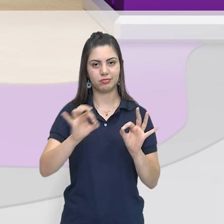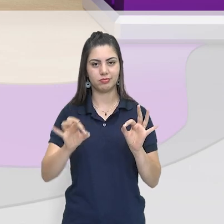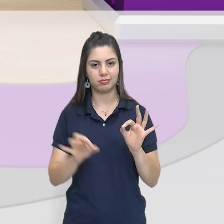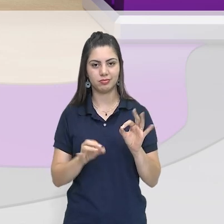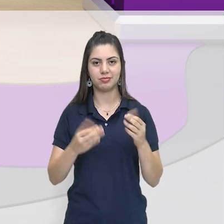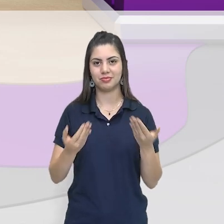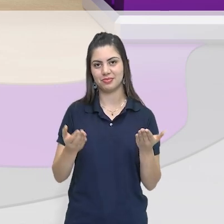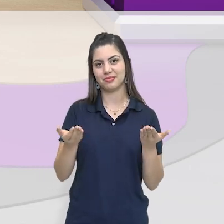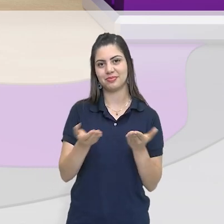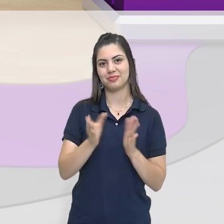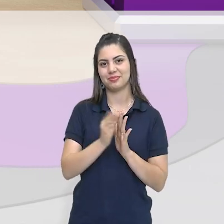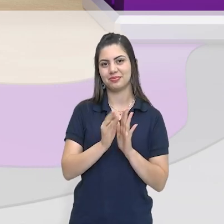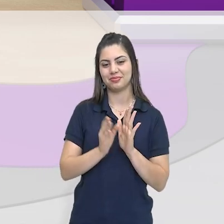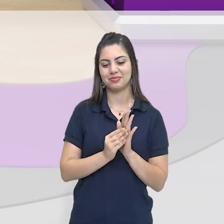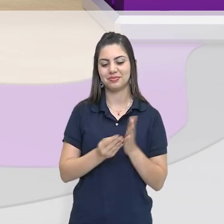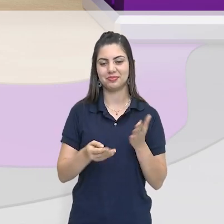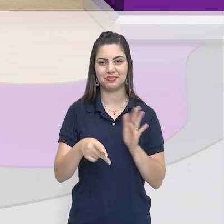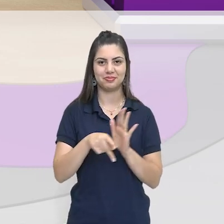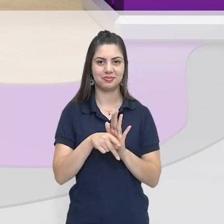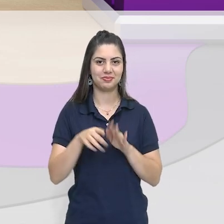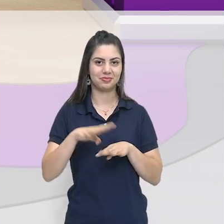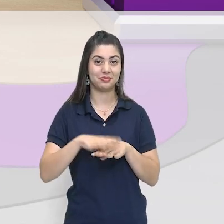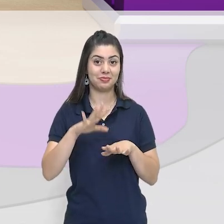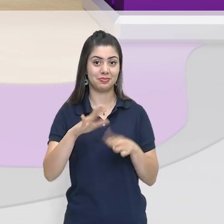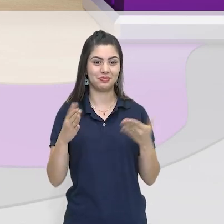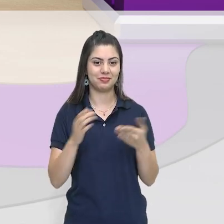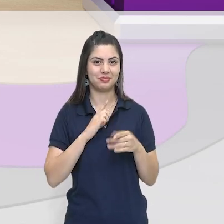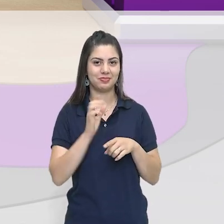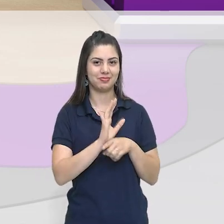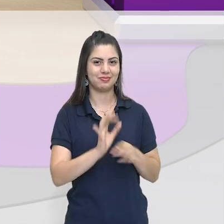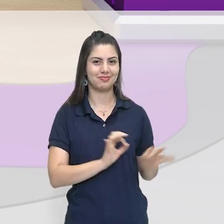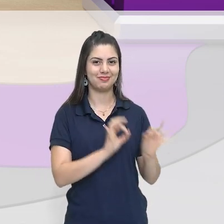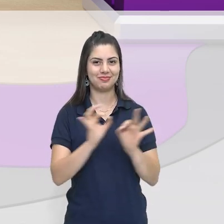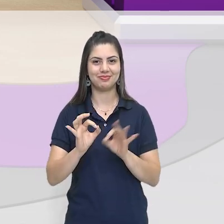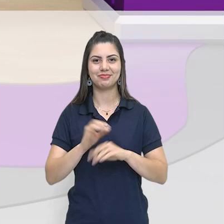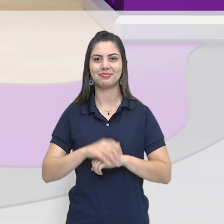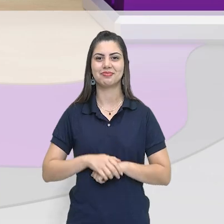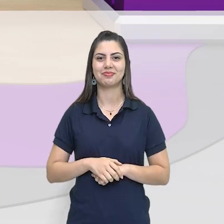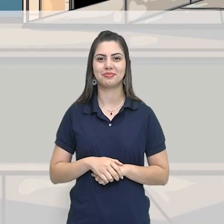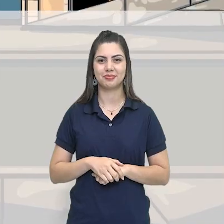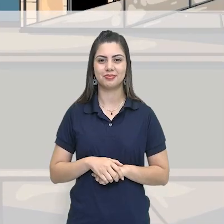é um conteúdo da nossa matemática. Vamos assistir um vídeo para entender melhor.